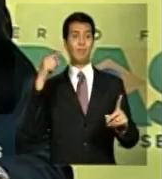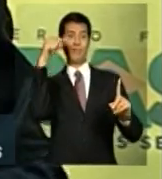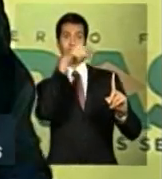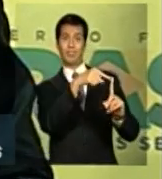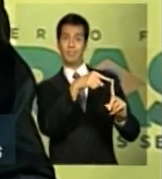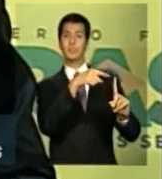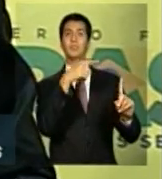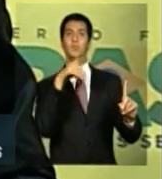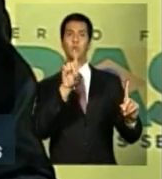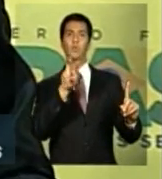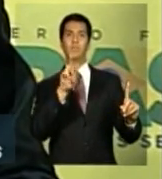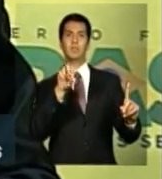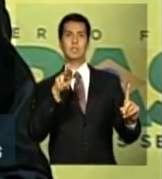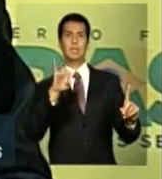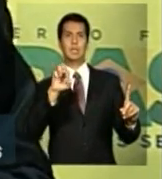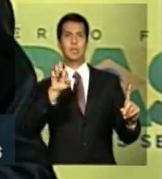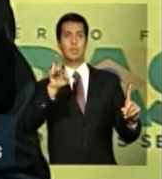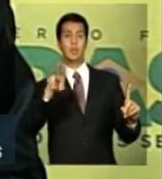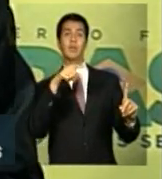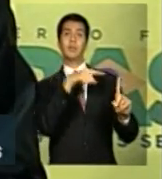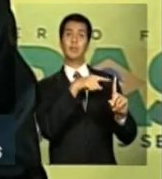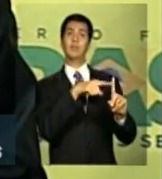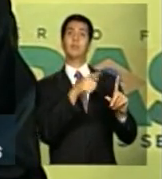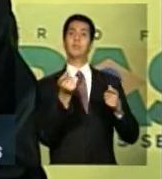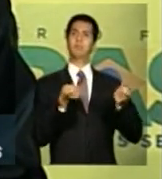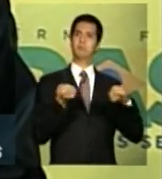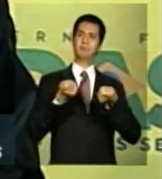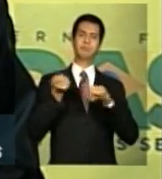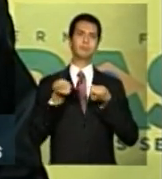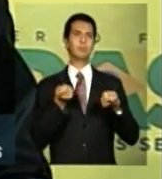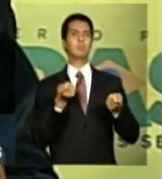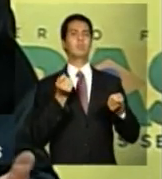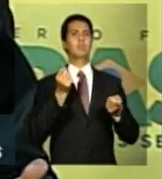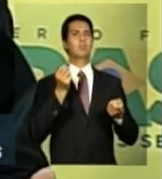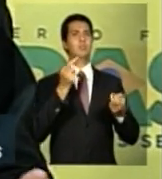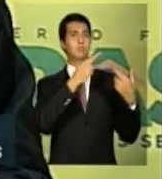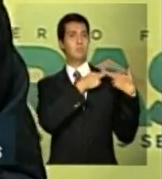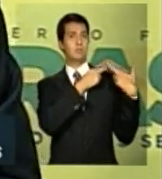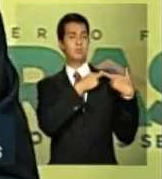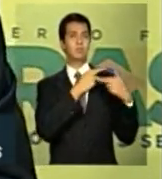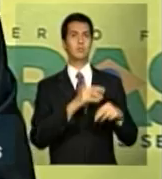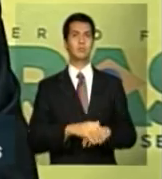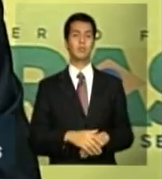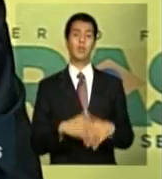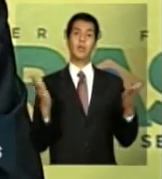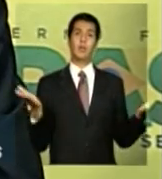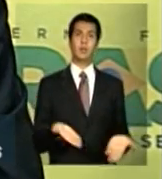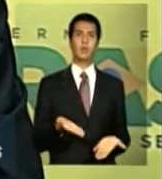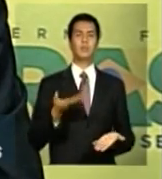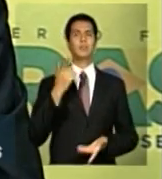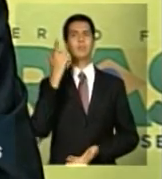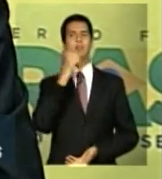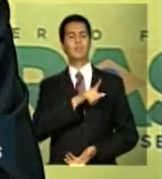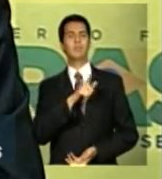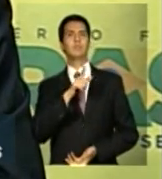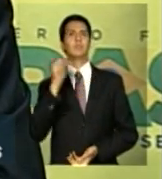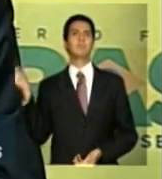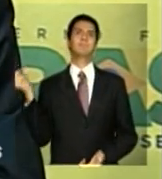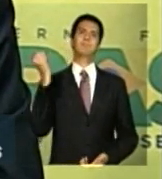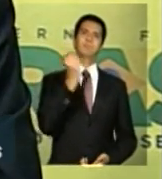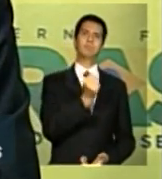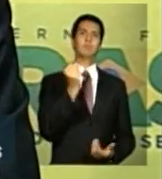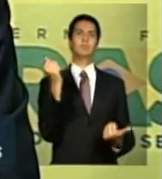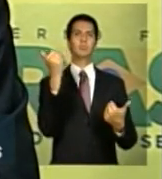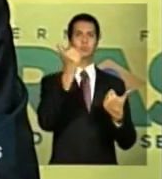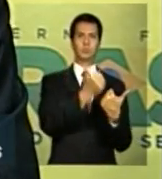era o coordenador de toda essa negociação e que tinha toda essa memória. Até encontrar um substituto